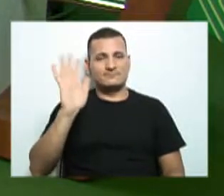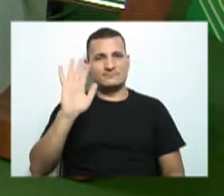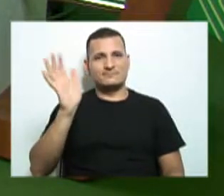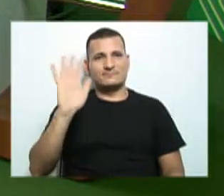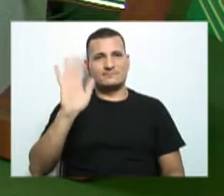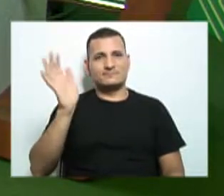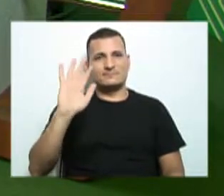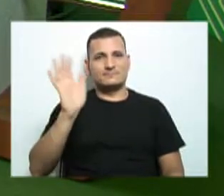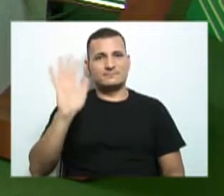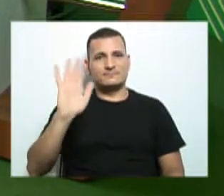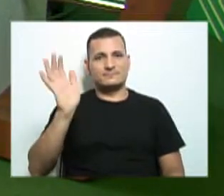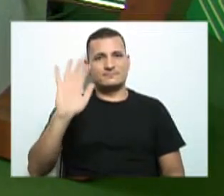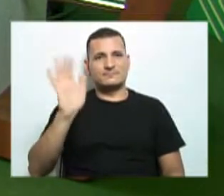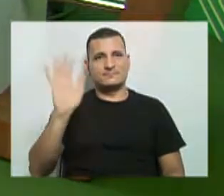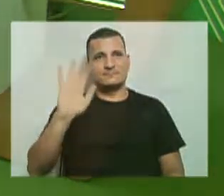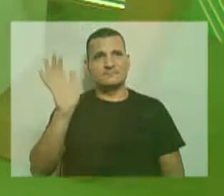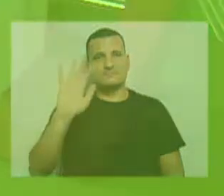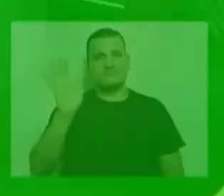Jacó. Beleza?